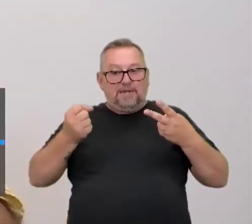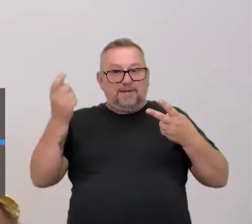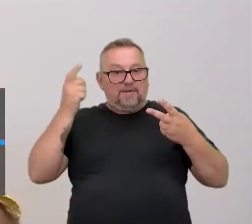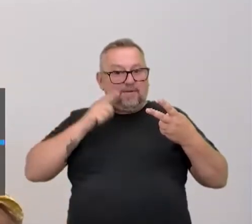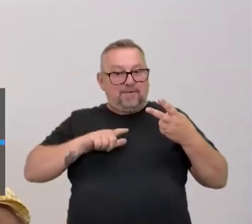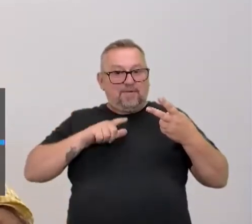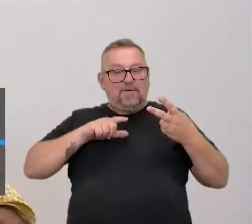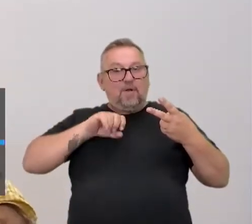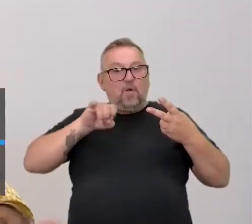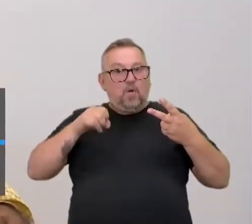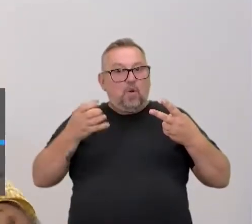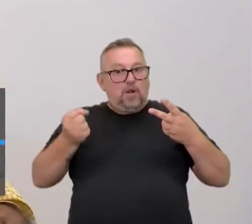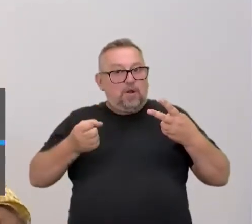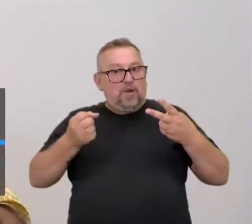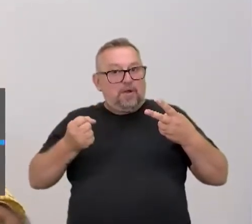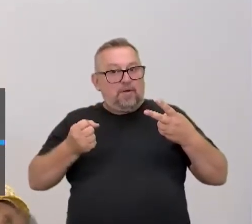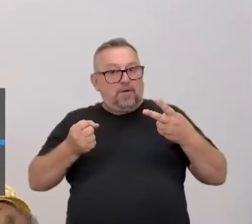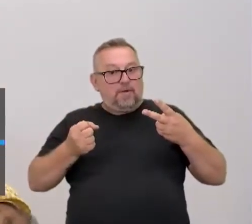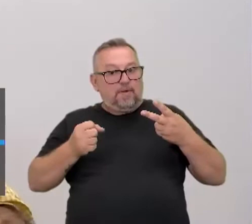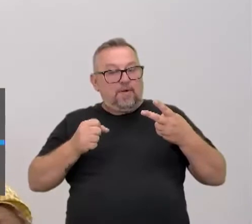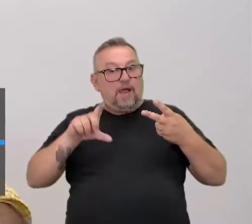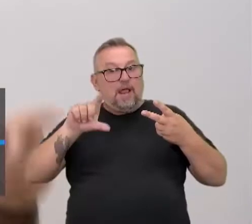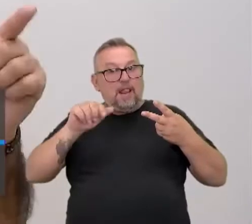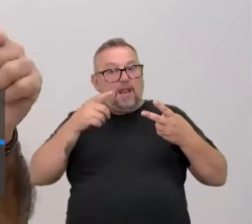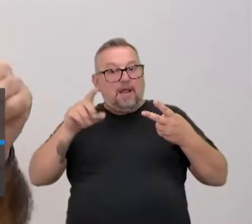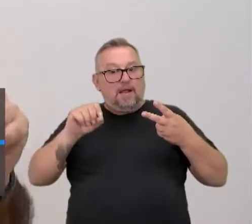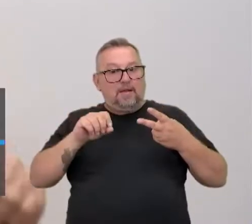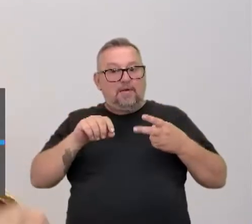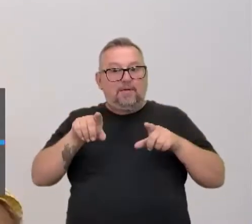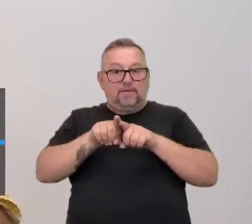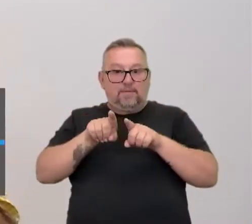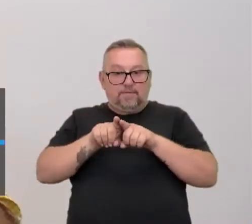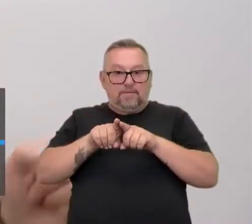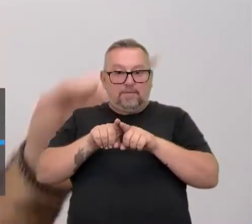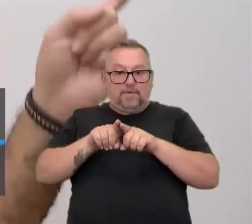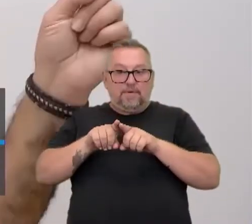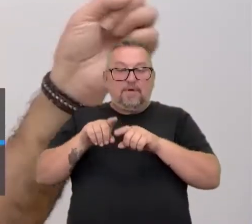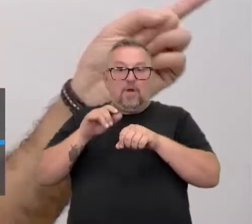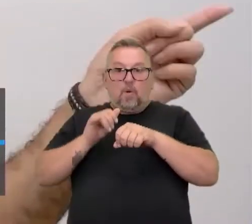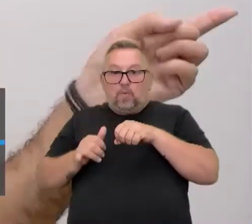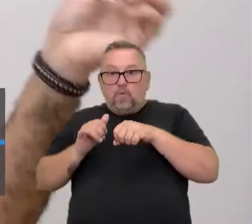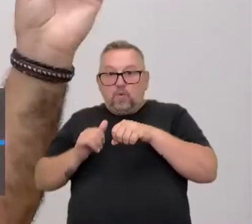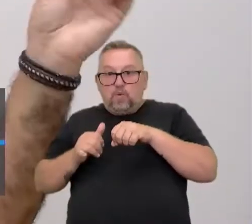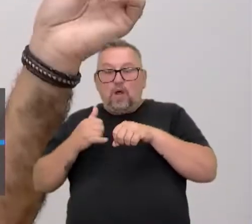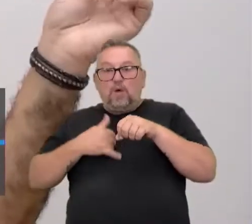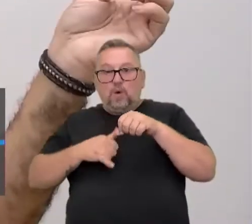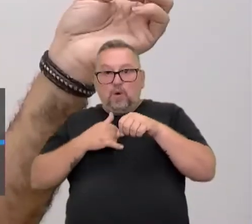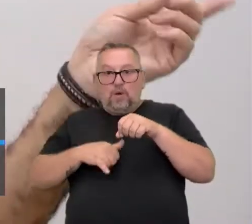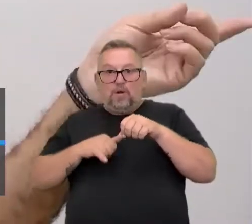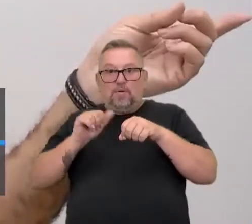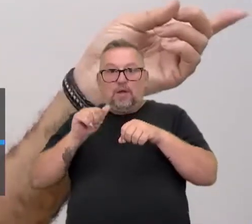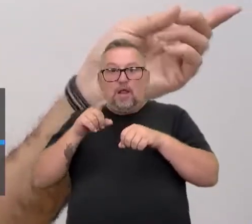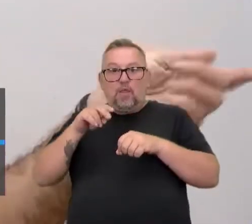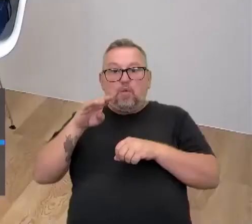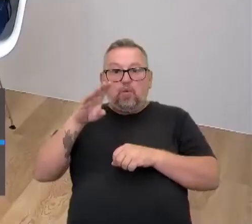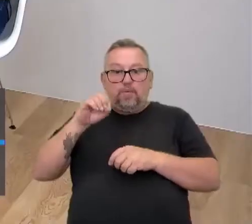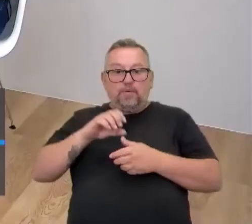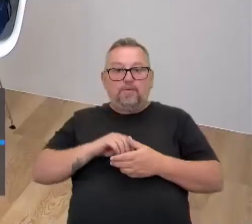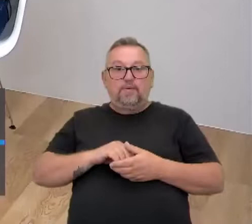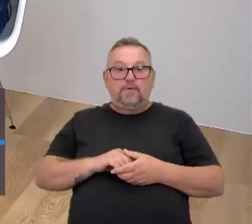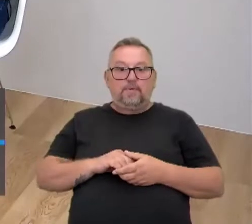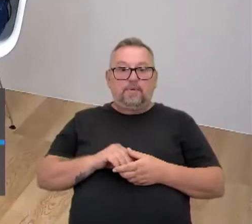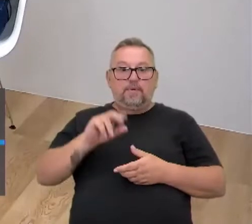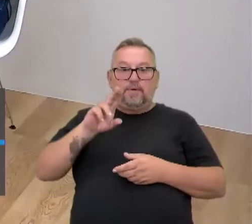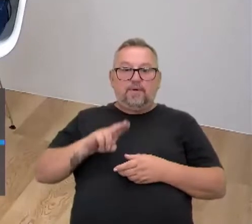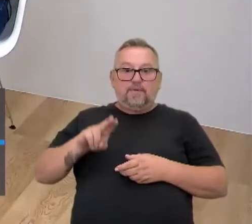mais aproveitar o leite, a lã e principalmente as fezes para adubo, a gente não pode esquecer disso. Claro, matéria Aí eu